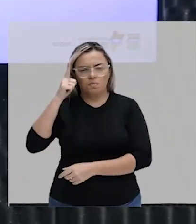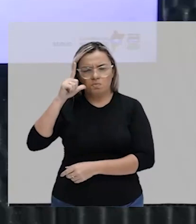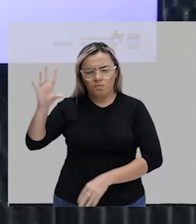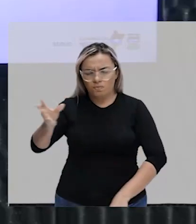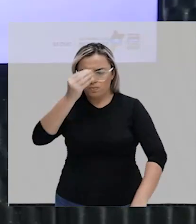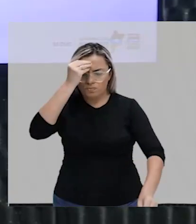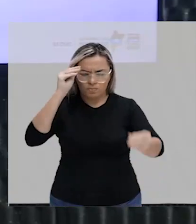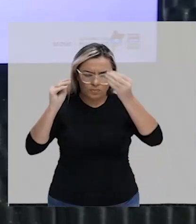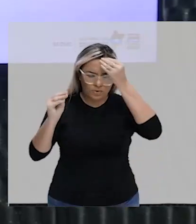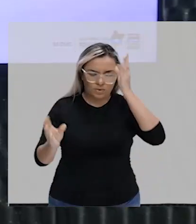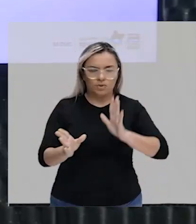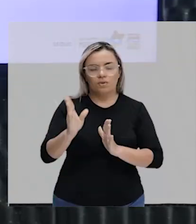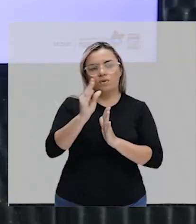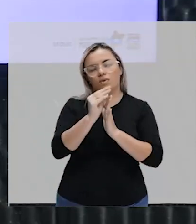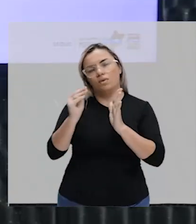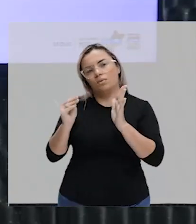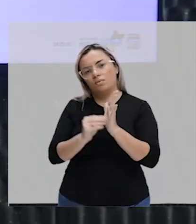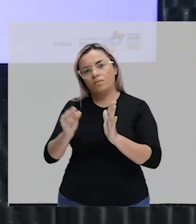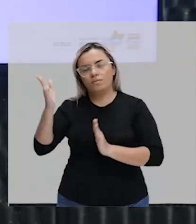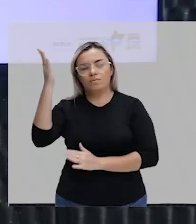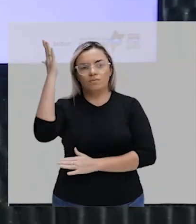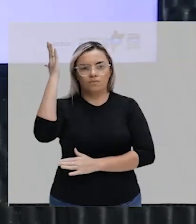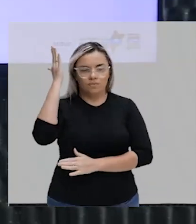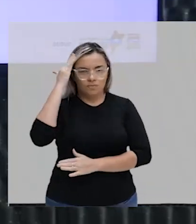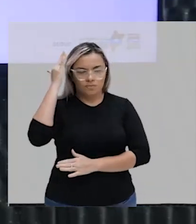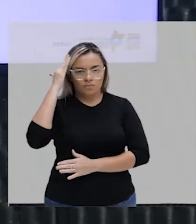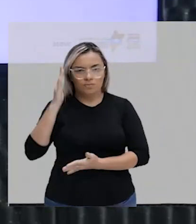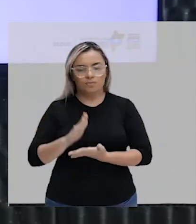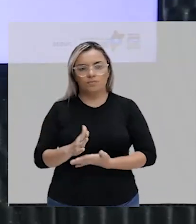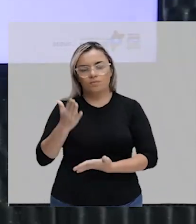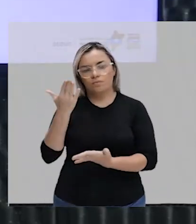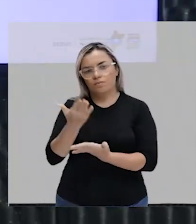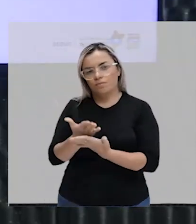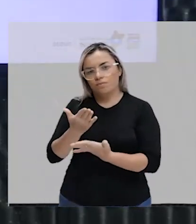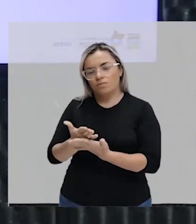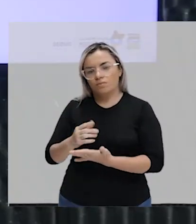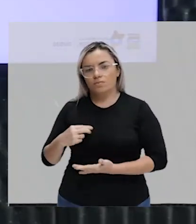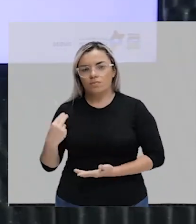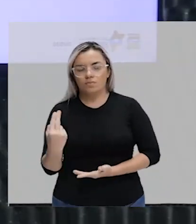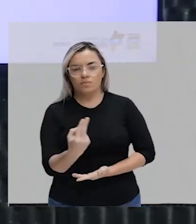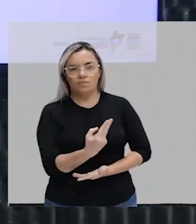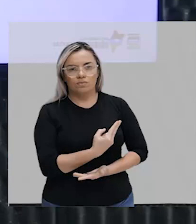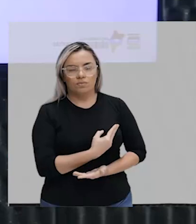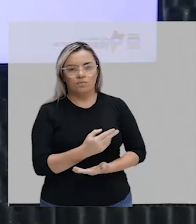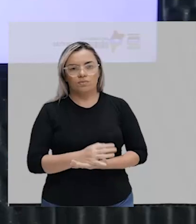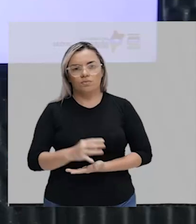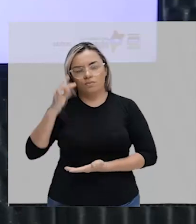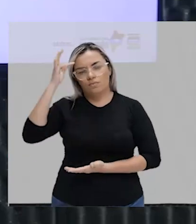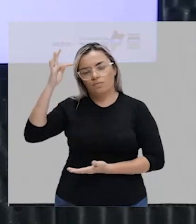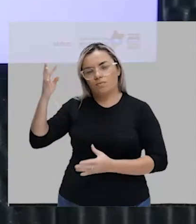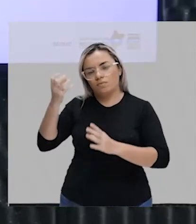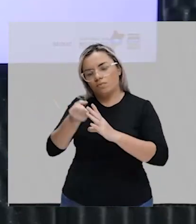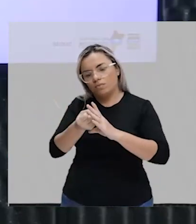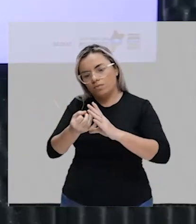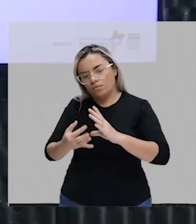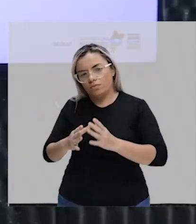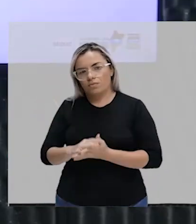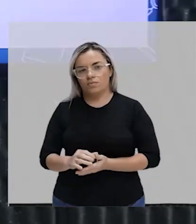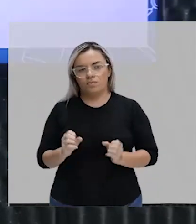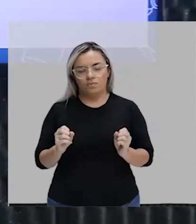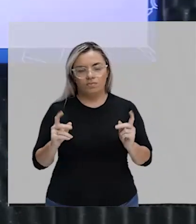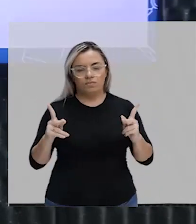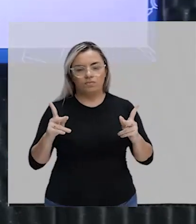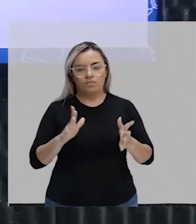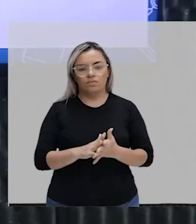fixar esses conteúdos, esse entendimento sobre o estudo que nós estamos fazendo dentro de teoria dos conjuntos, tá bom?